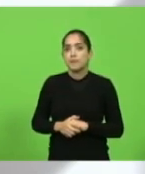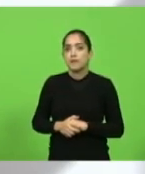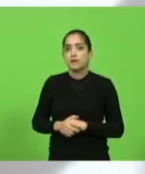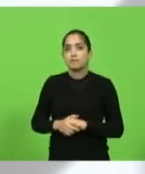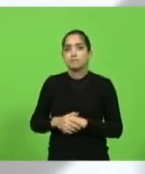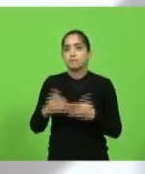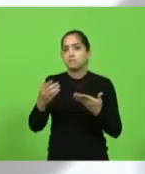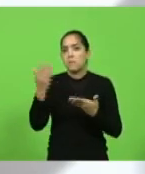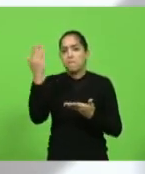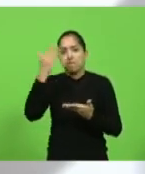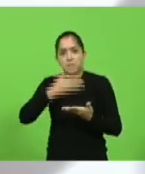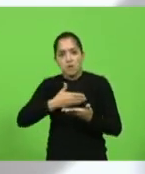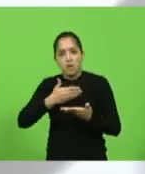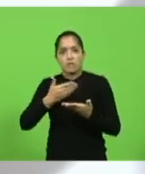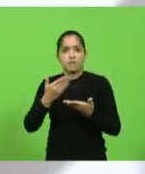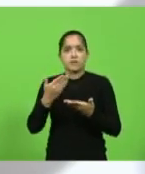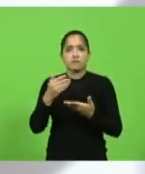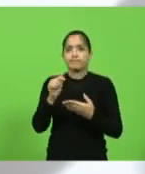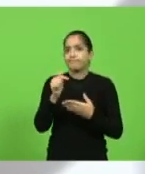prova nenhuma.